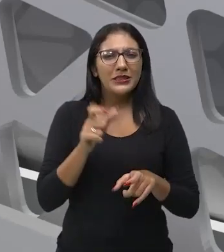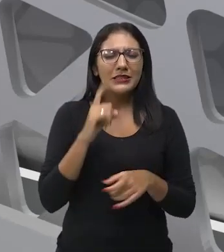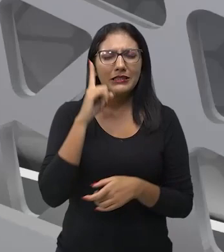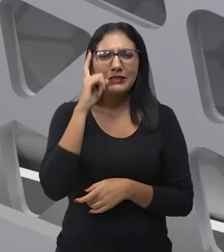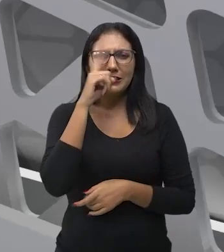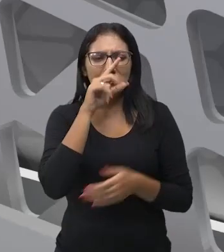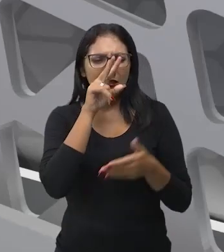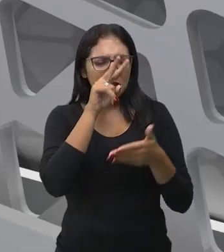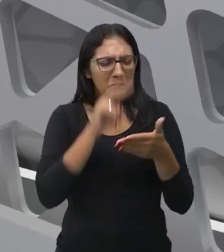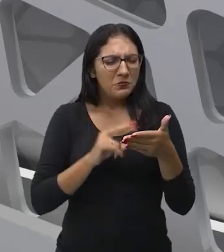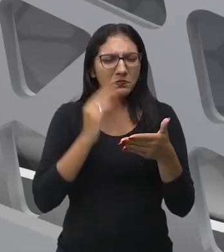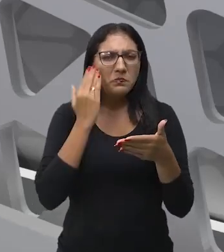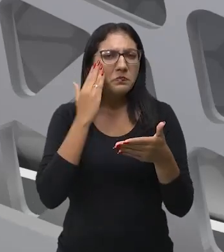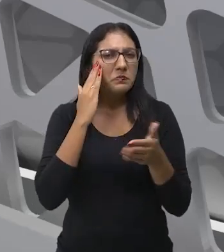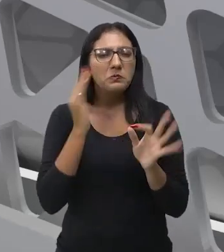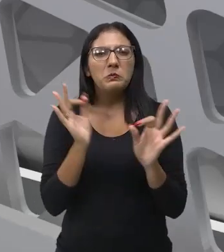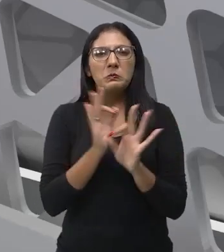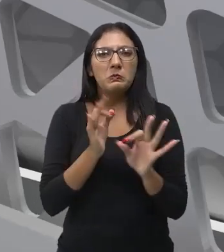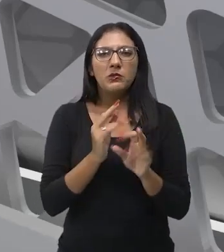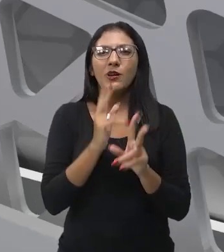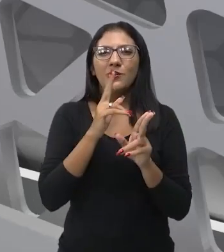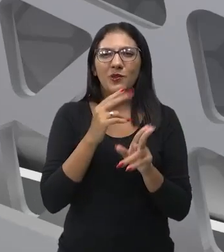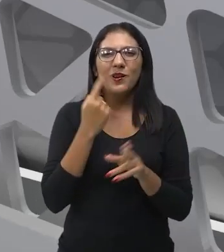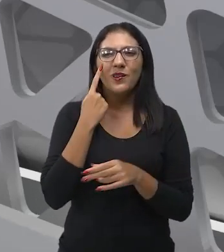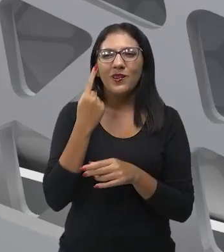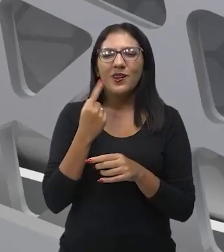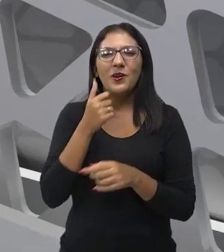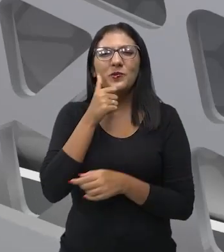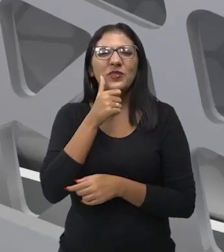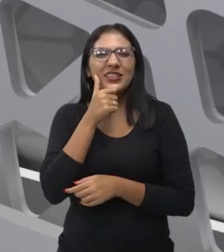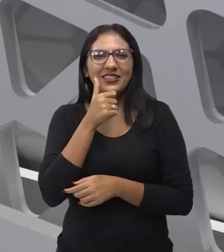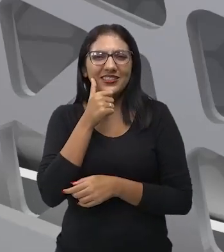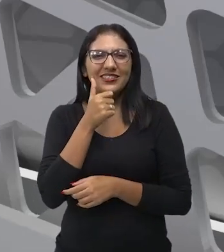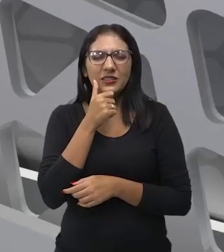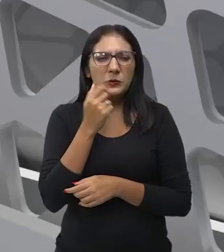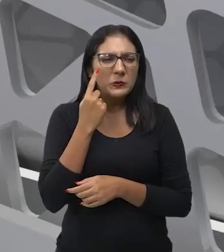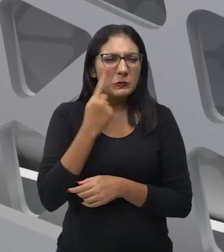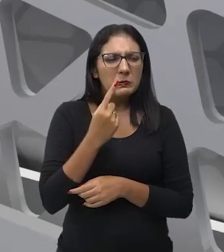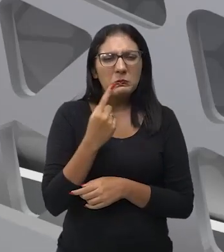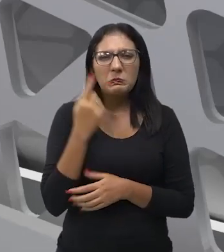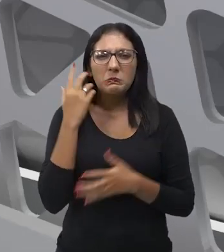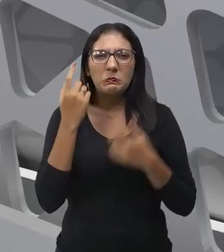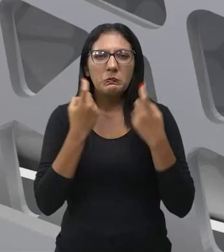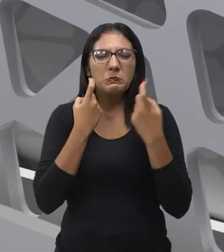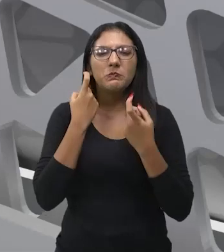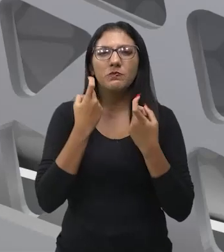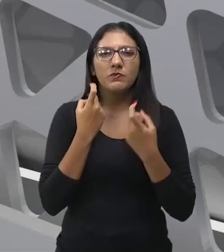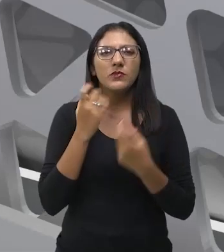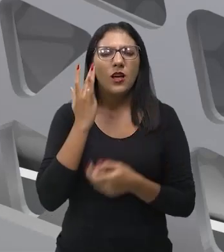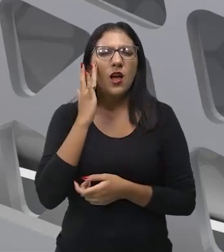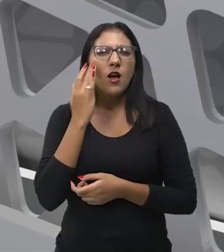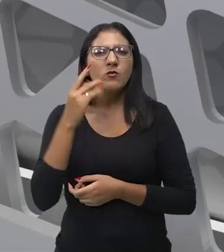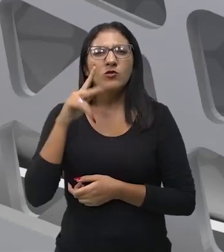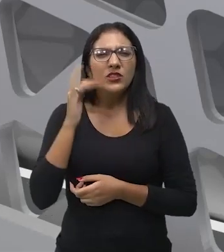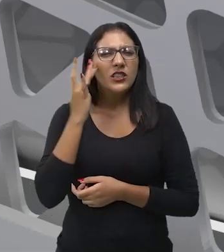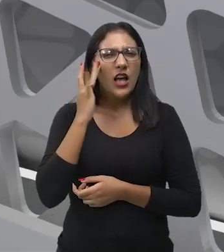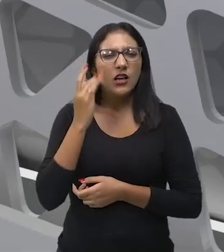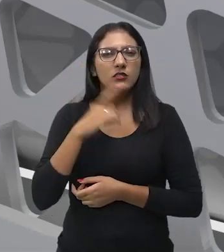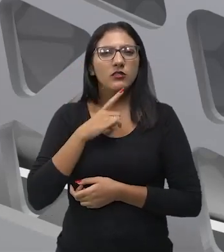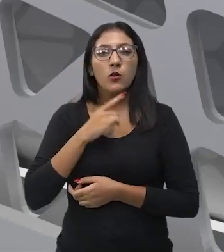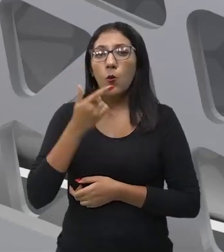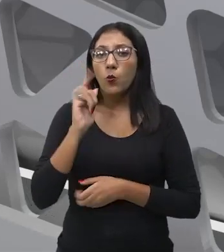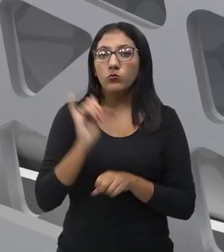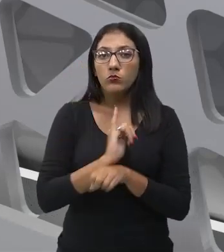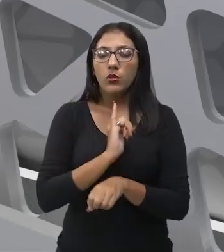análise, né? Assim como a nossa aluna aí da nossa imagem aí ficou. E aí, tem outra maneira de representar,